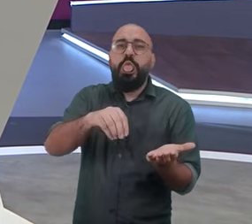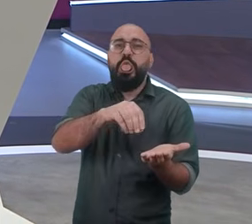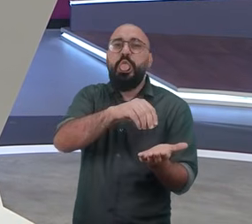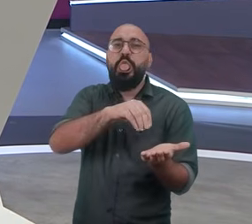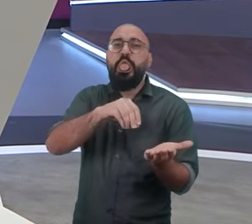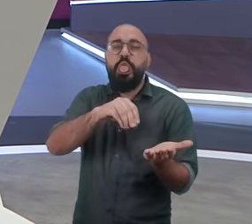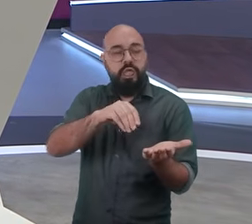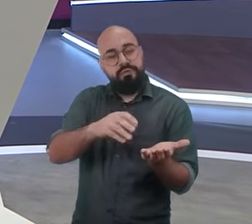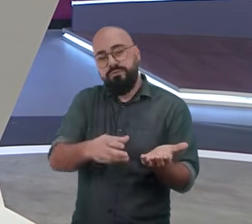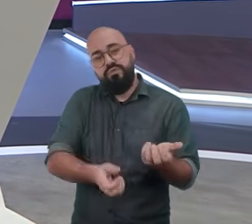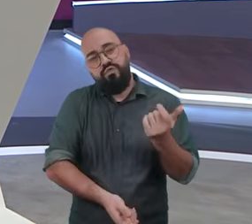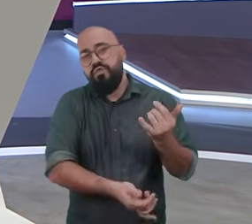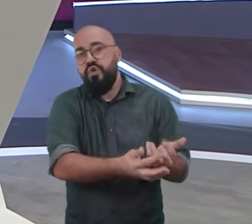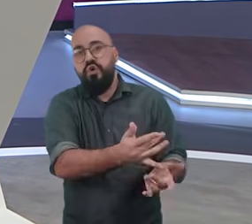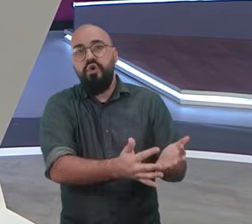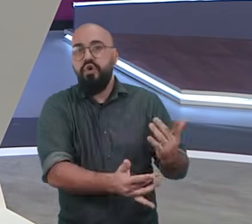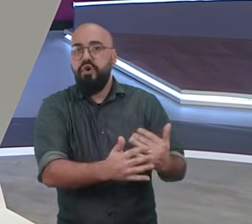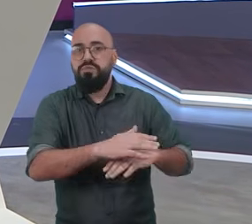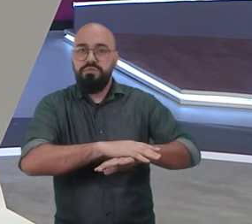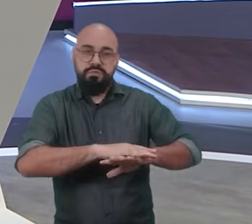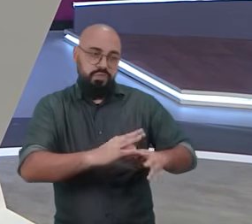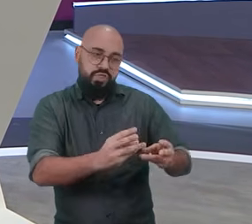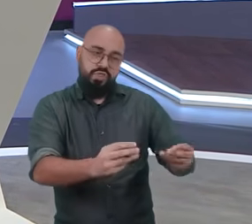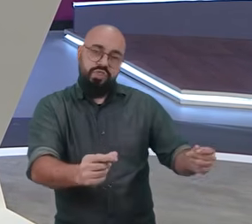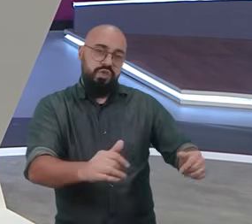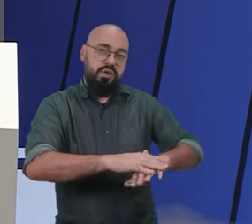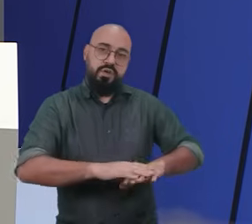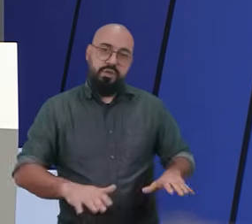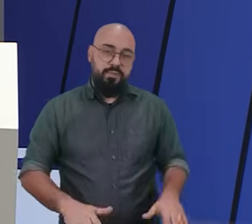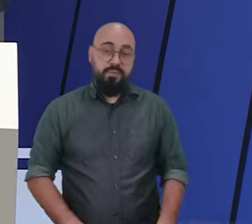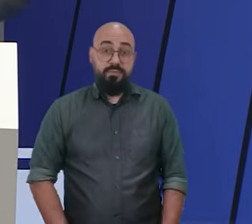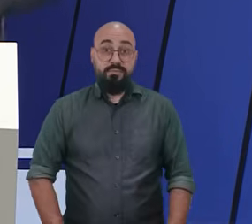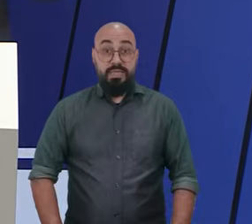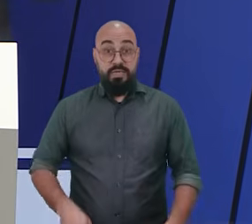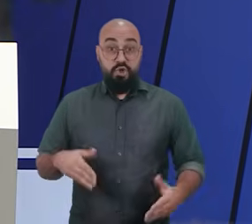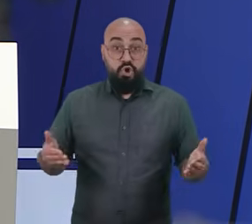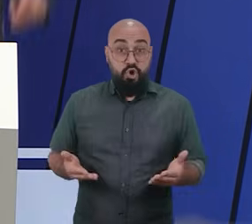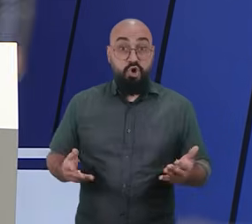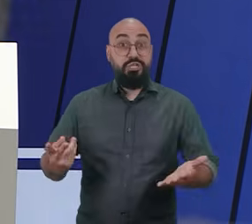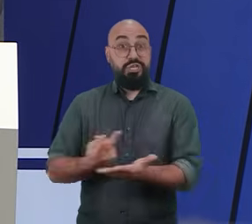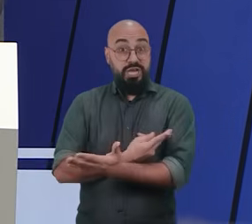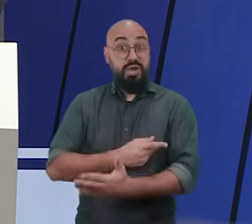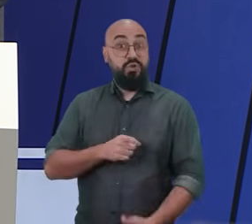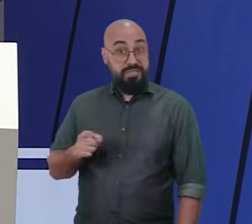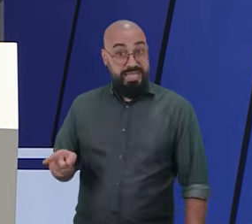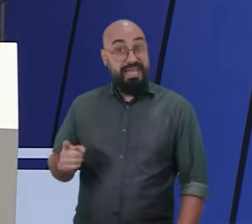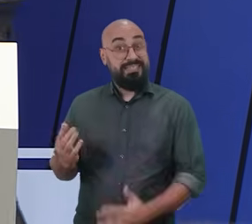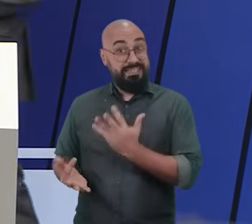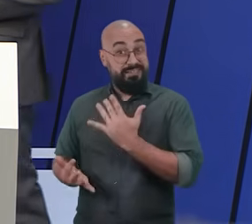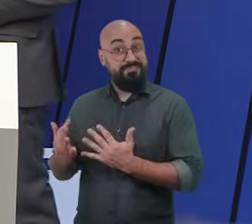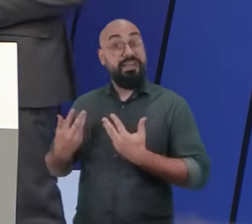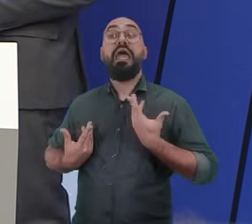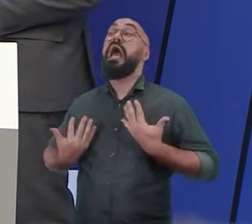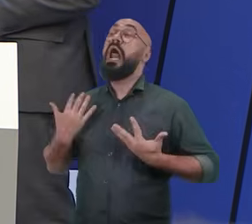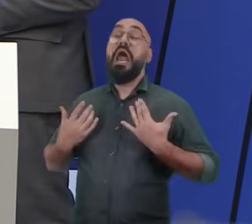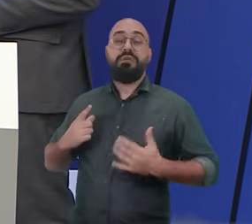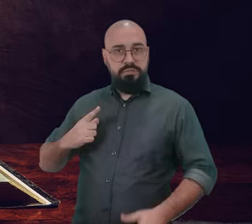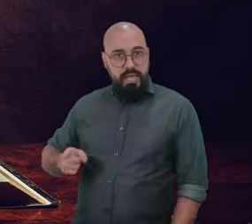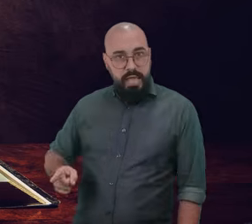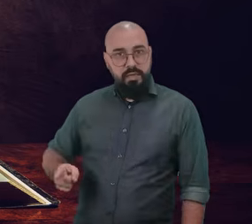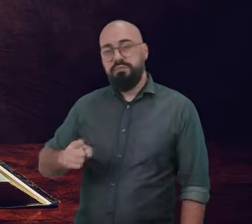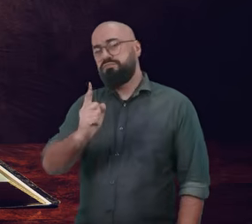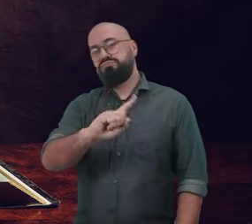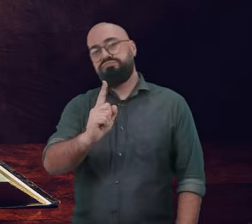esse juízo, mas ele vai acontecer. Outro texto deixa isso também evidente, está em 2 Pedro